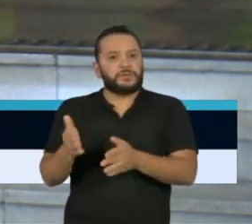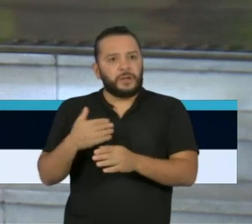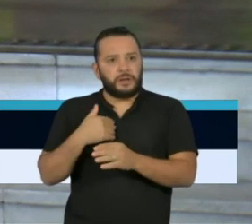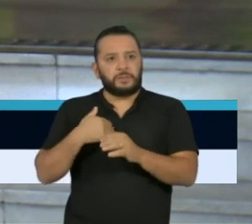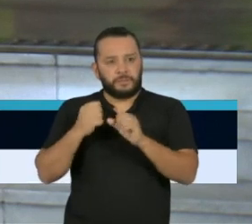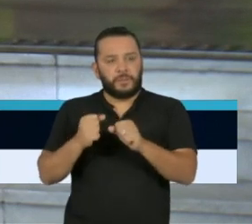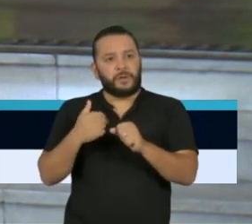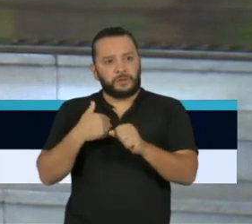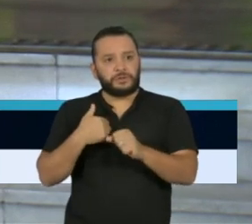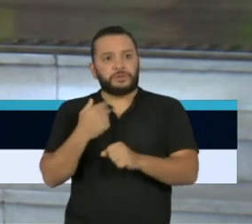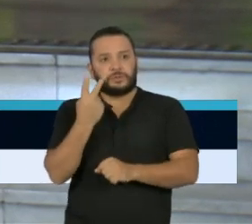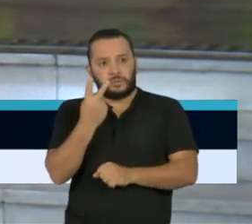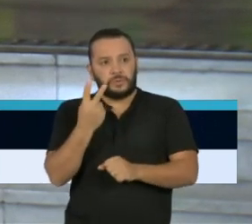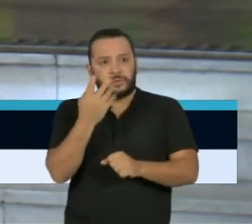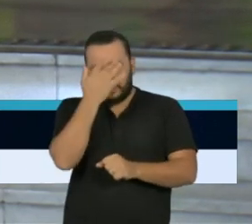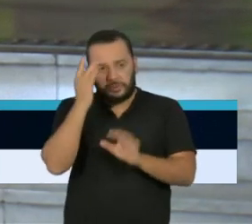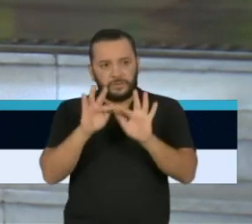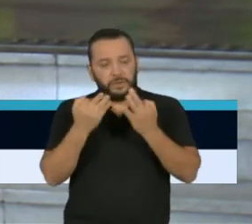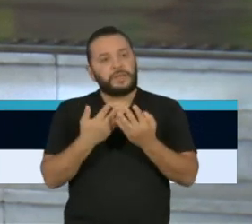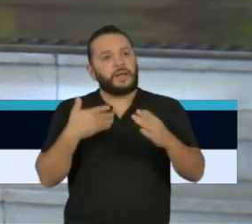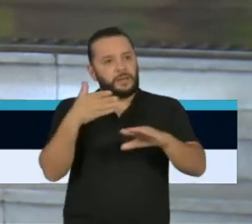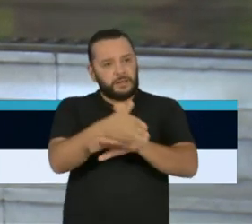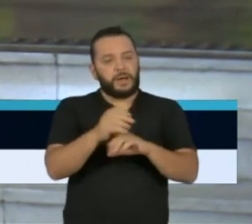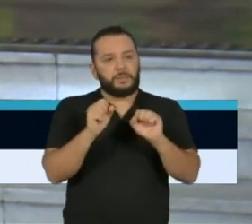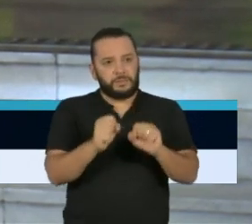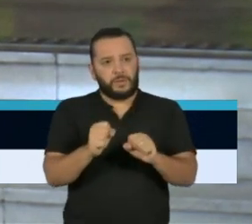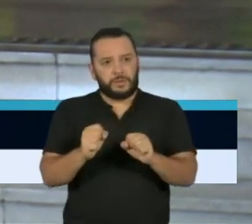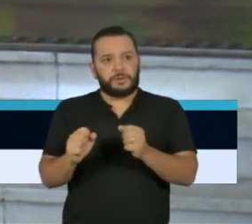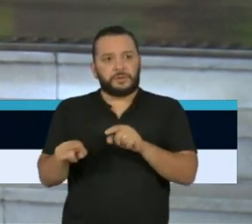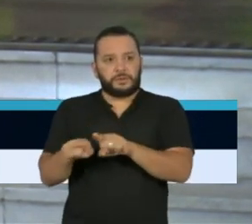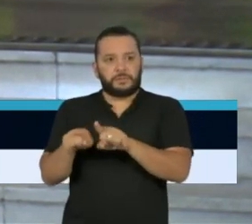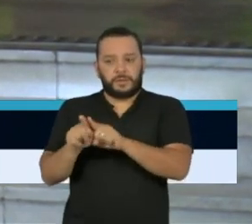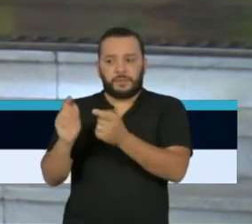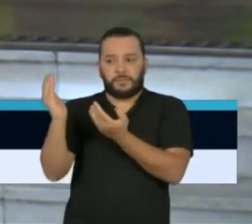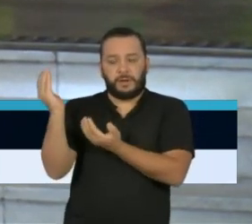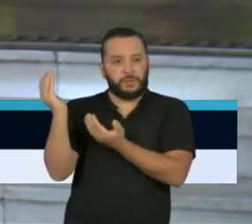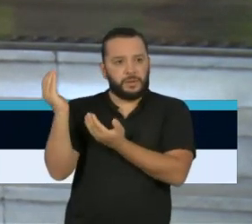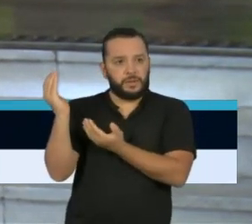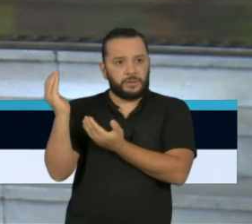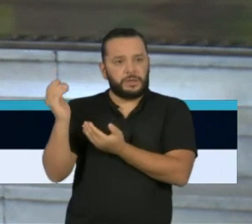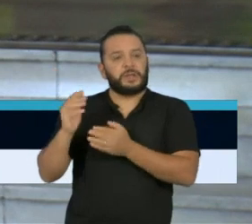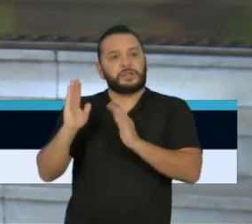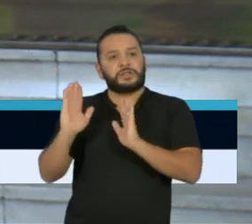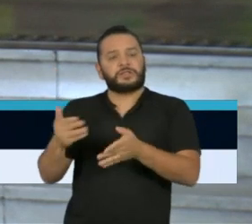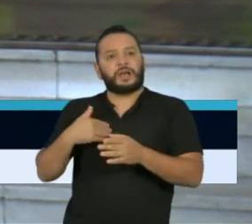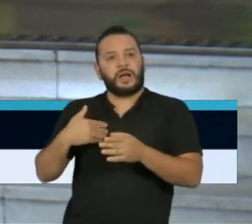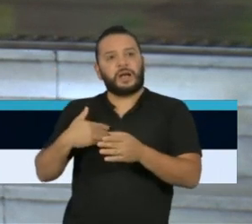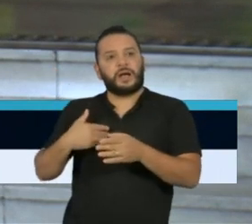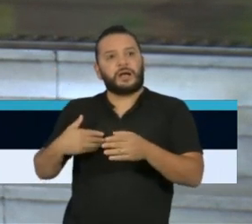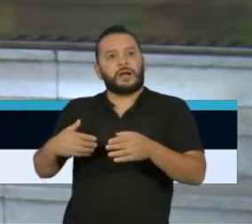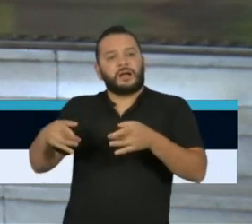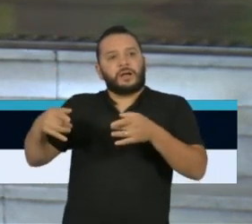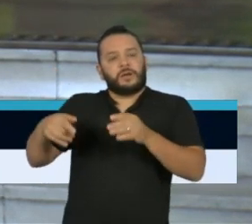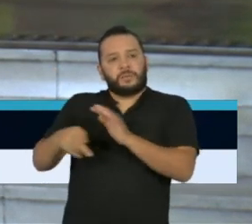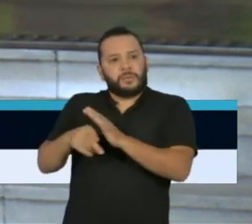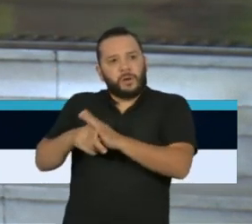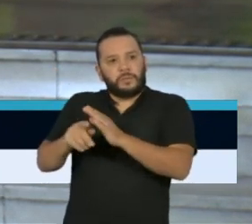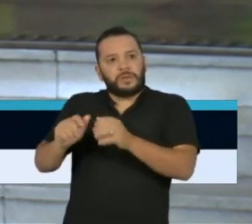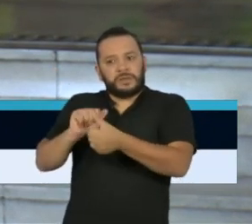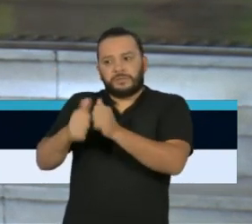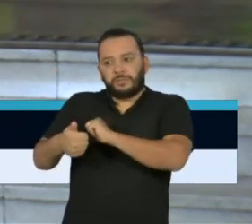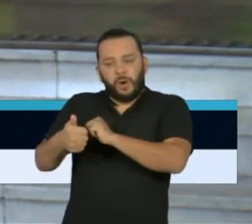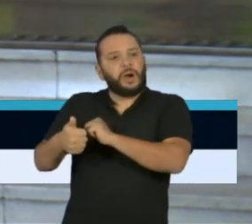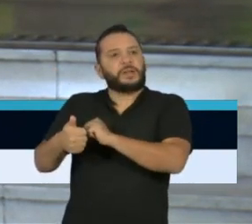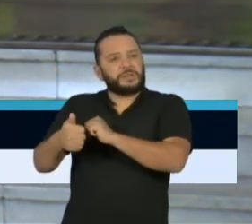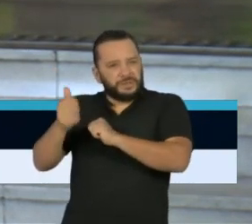mundo e entrar no supermercado. Barueri, na Grande São Paulo, o prefeito havia lacrado as quadras de esportes nos bairros, mas os adolescentes, os jovens, iam lá,